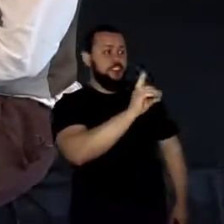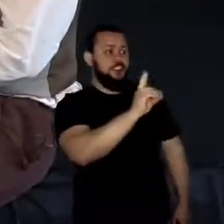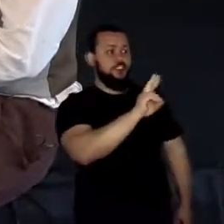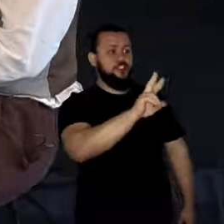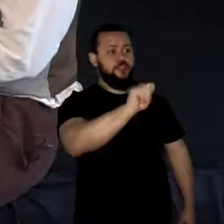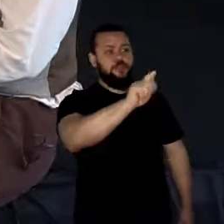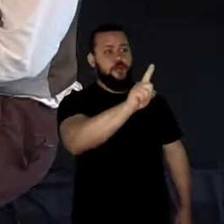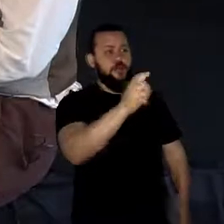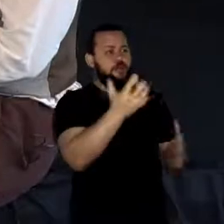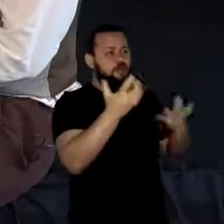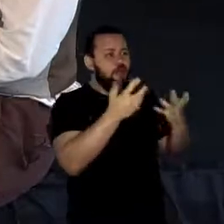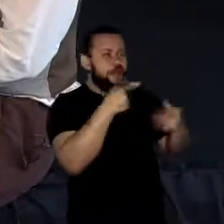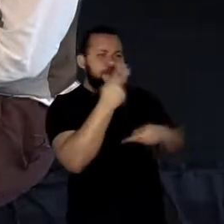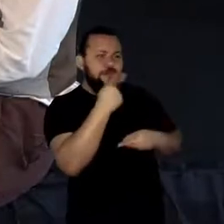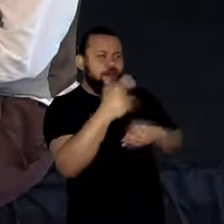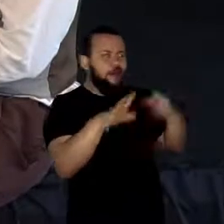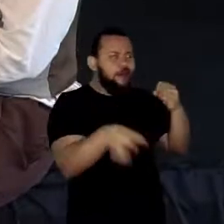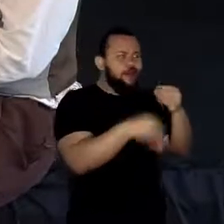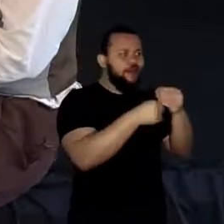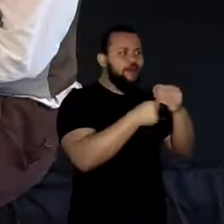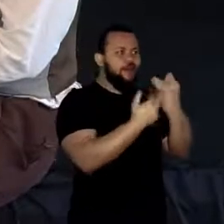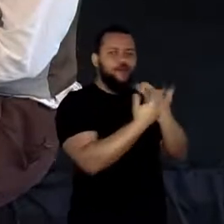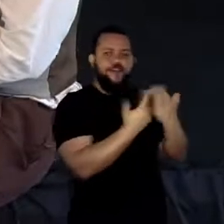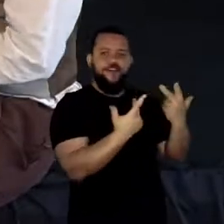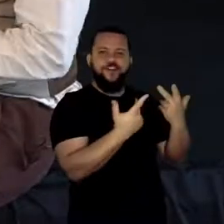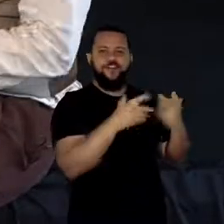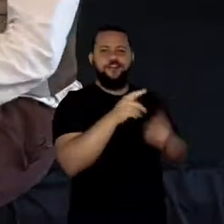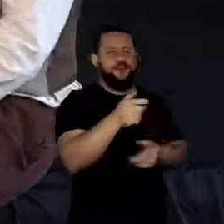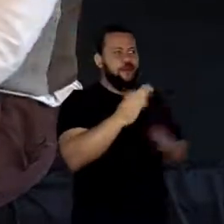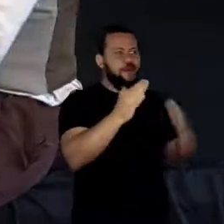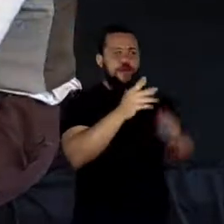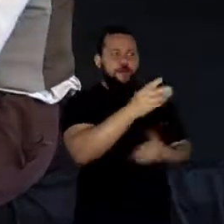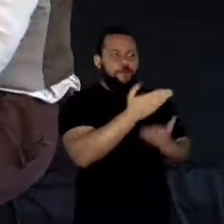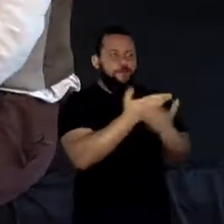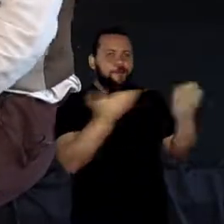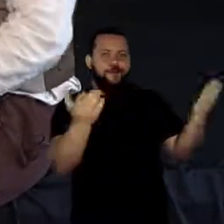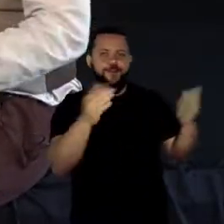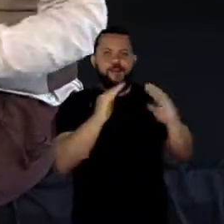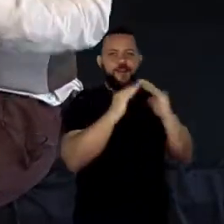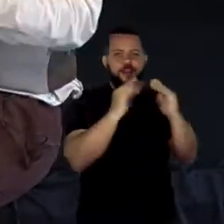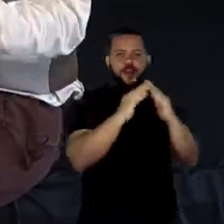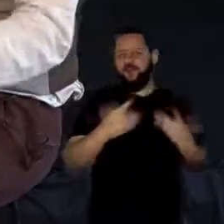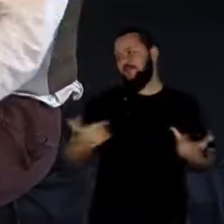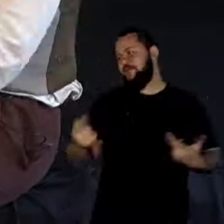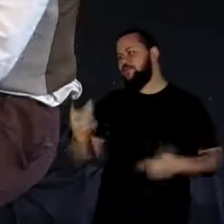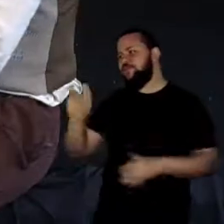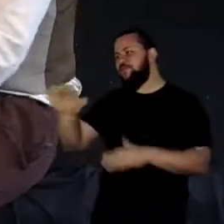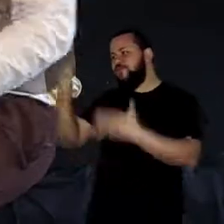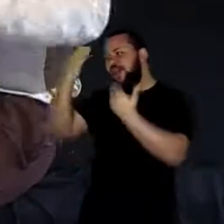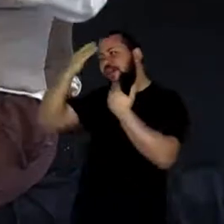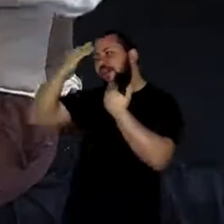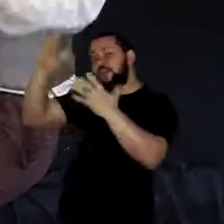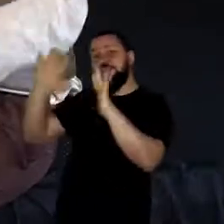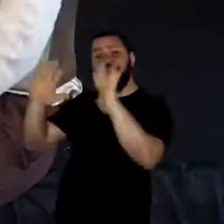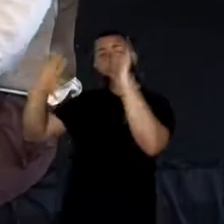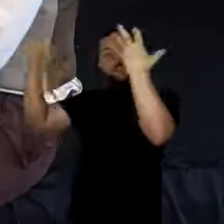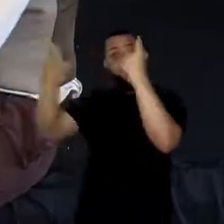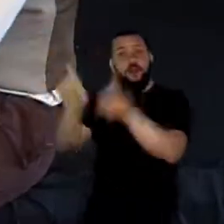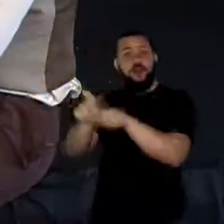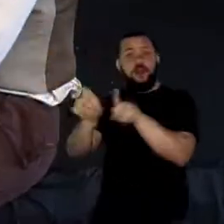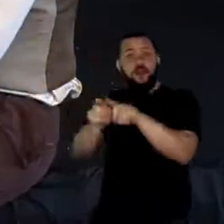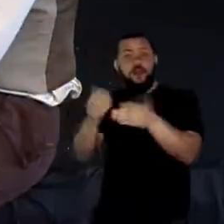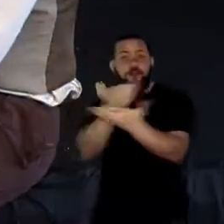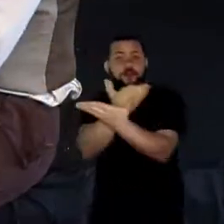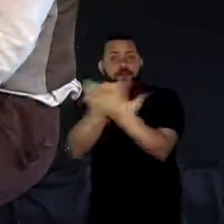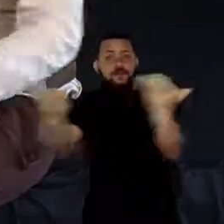dizer mais alguma coisa para esse pessoal que está assistindo a gente... É isso, na verdade, quero agradecer mais uma vez o festival e agradecer o público que está aí do outro